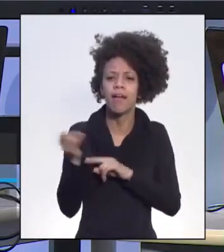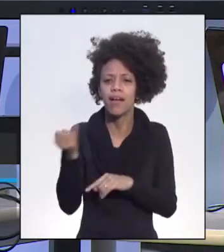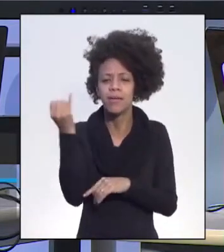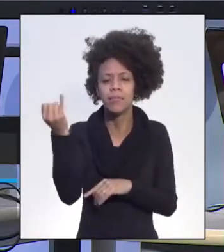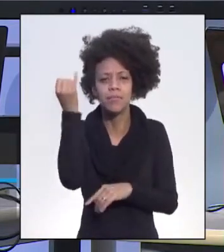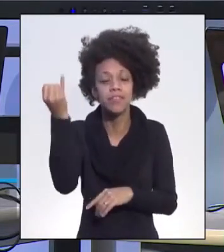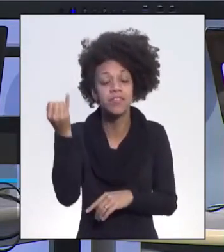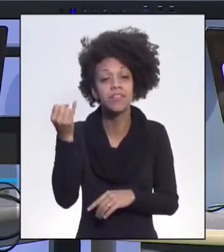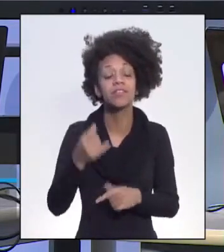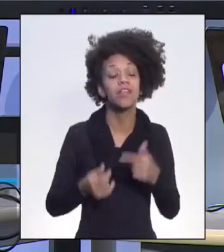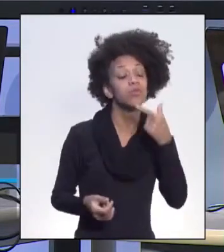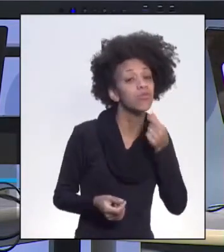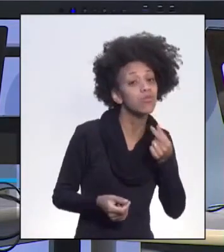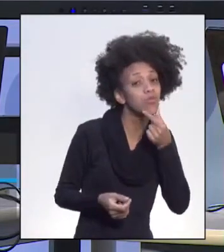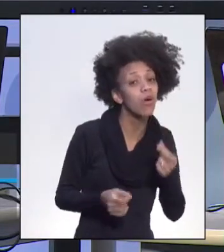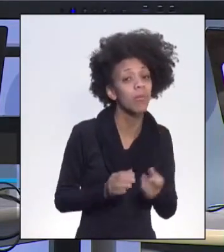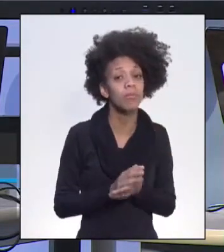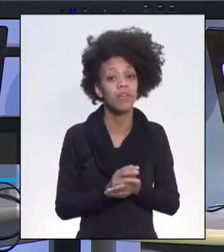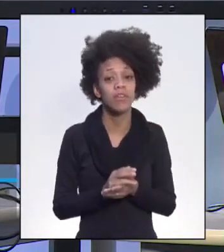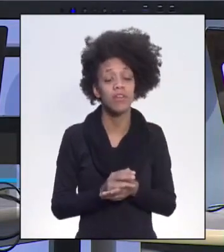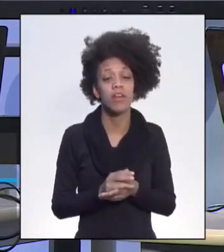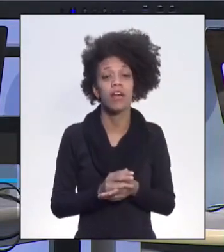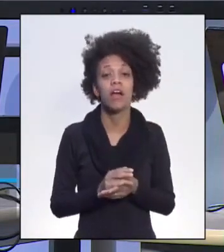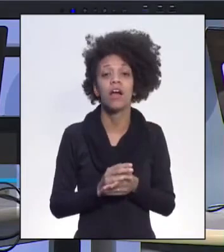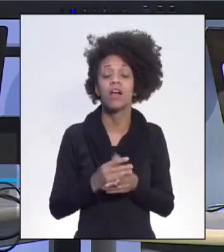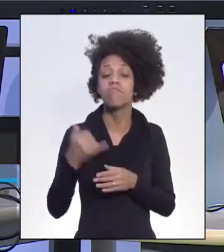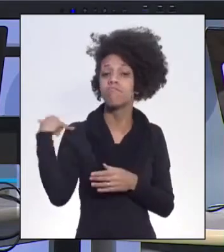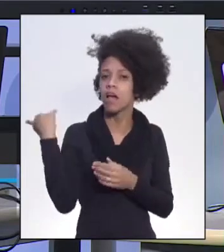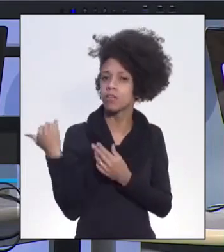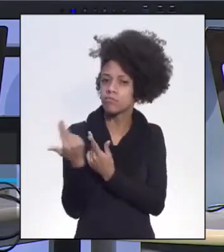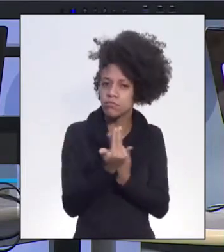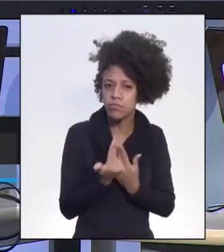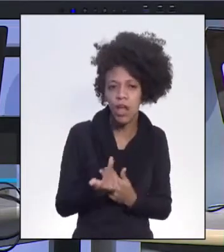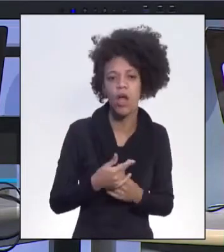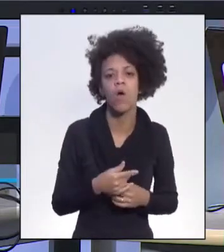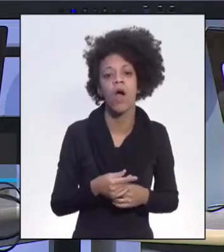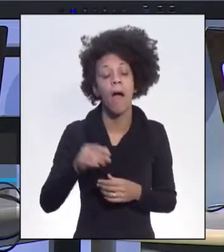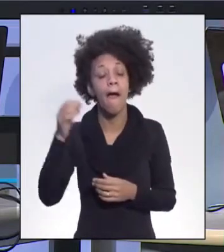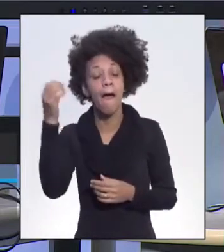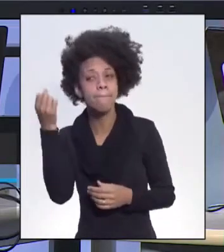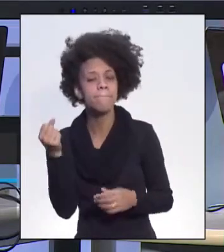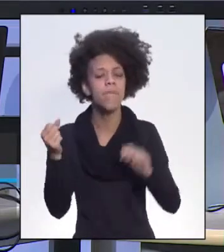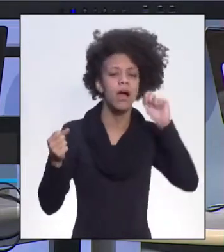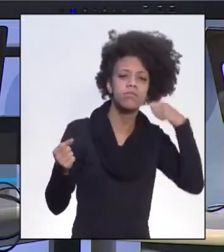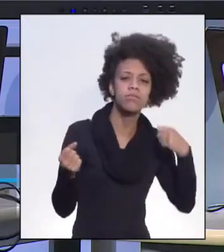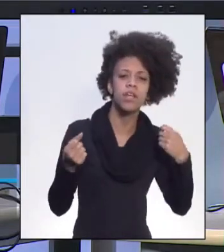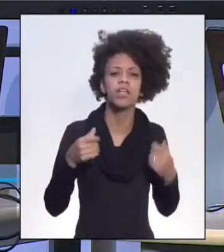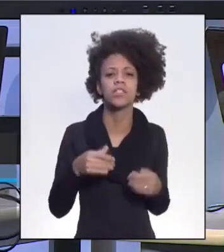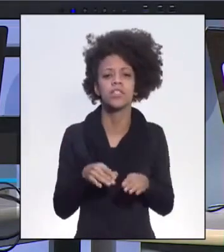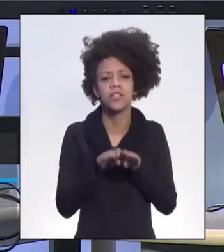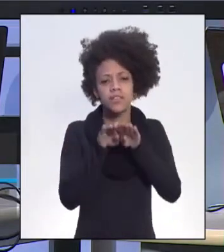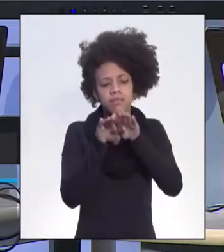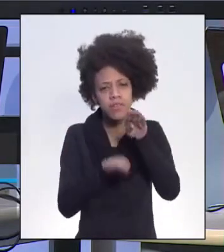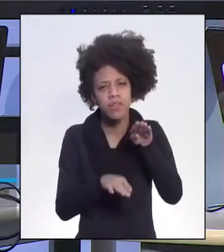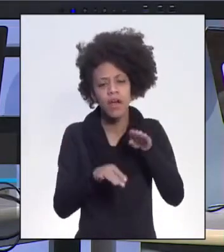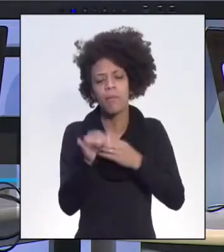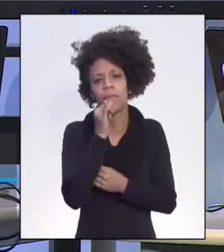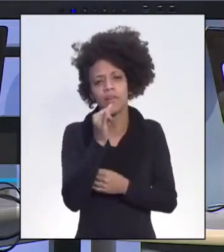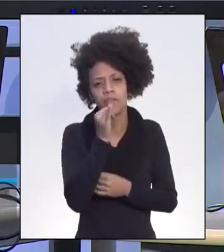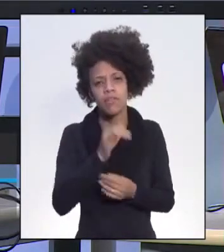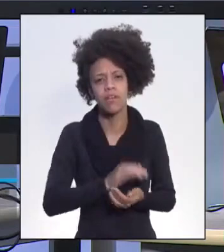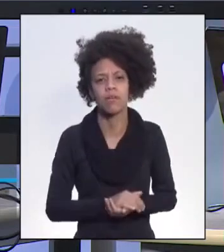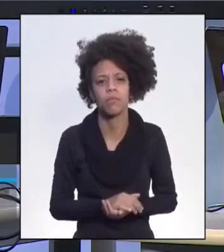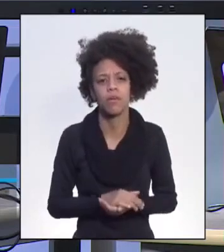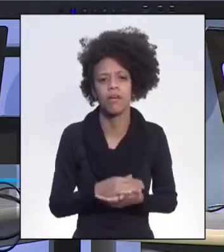dos homens, pessoas de todas as idades, mulheres brancas, mulheres negras. E essa dimensão, por exemplo,